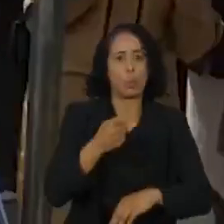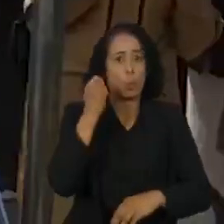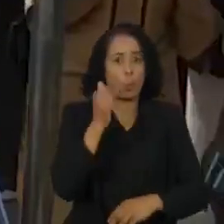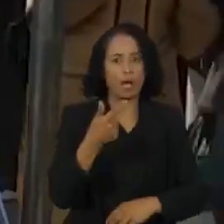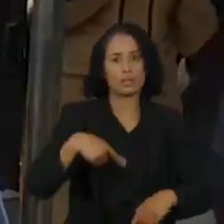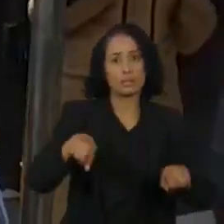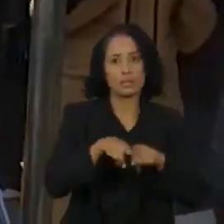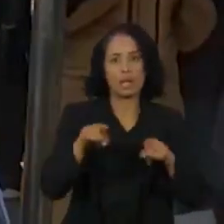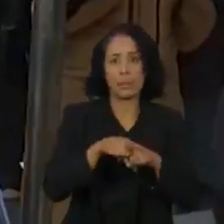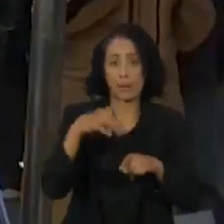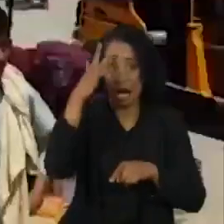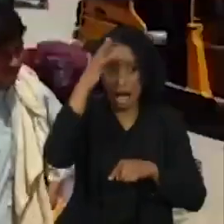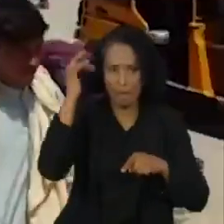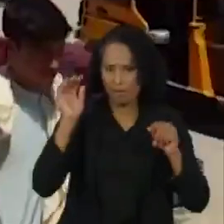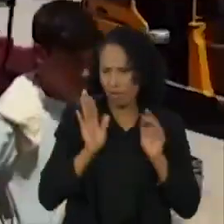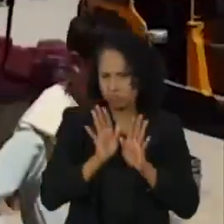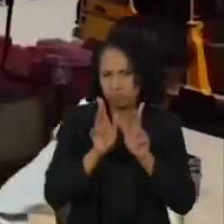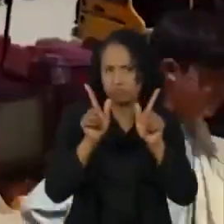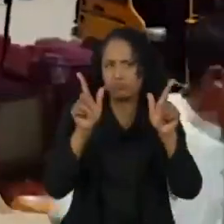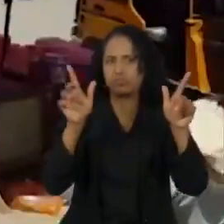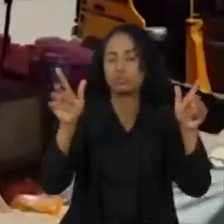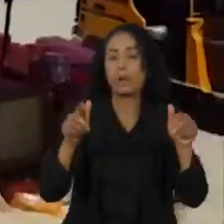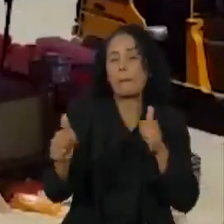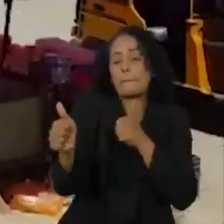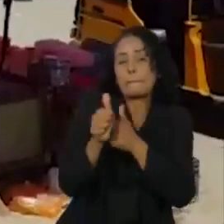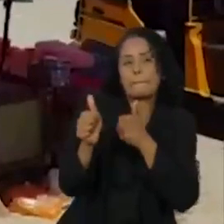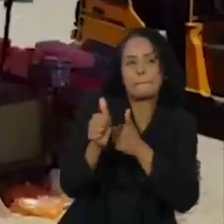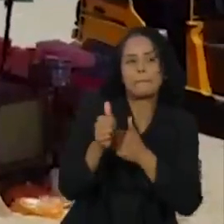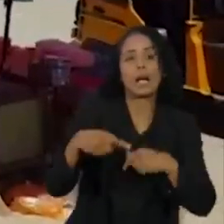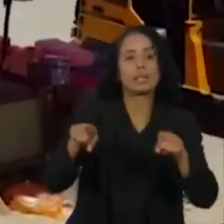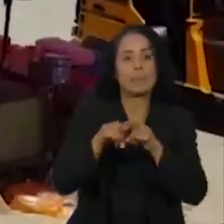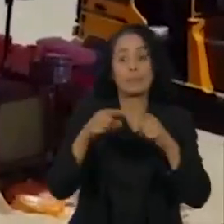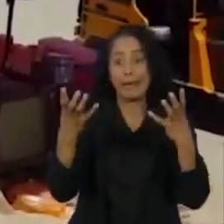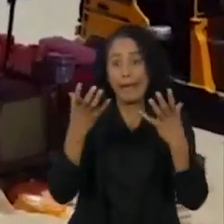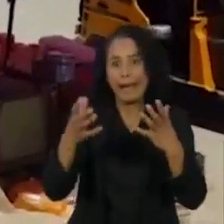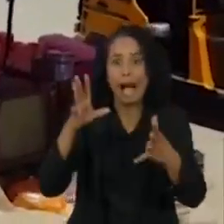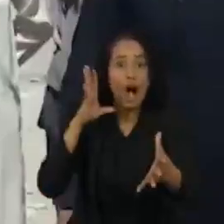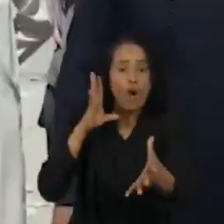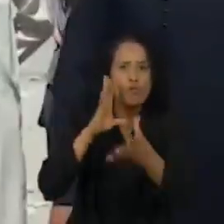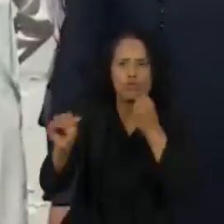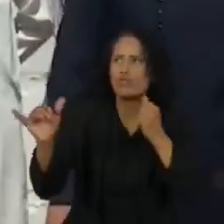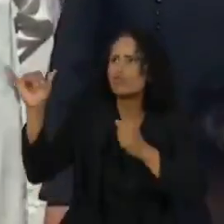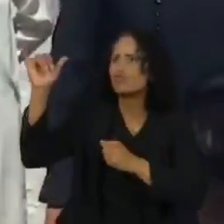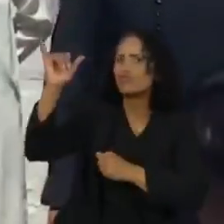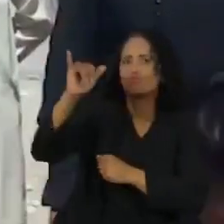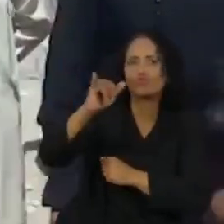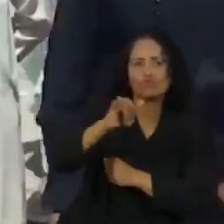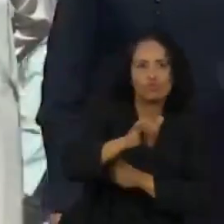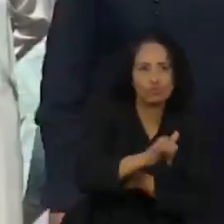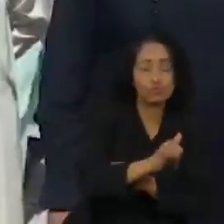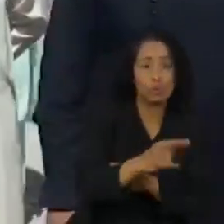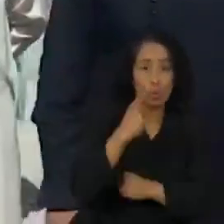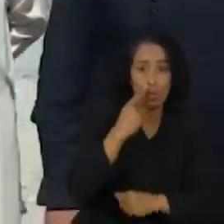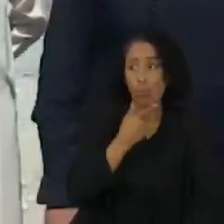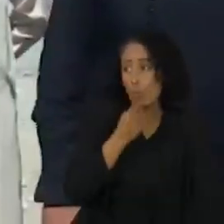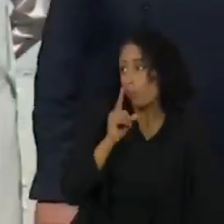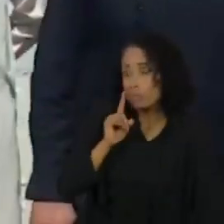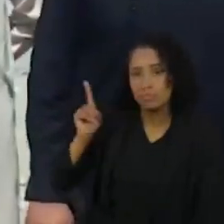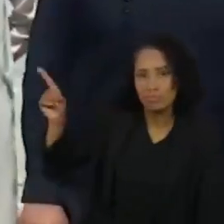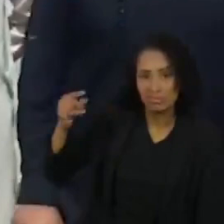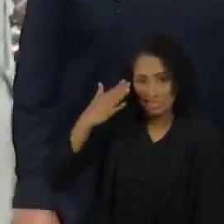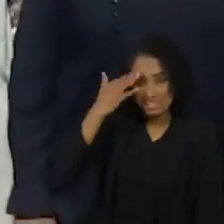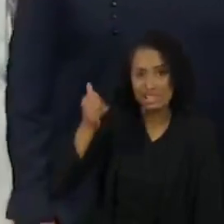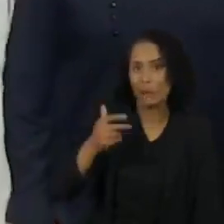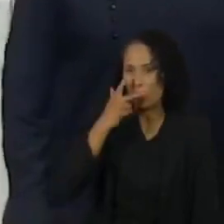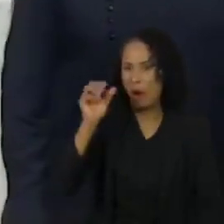se mantém nos arredores do aeroporto ainda na esperança de conseguir um lugar no voo para fora do Afeganistão esse rapaz diz que sabe que pode